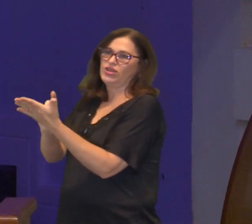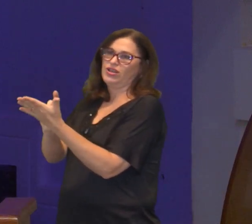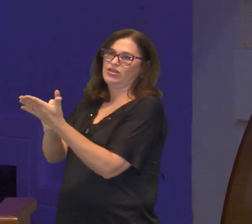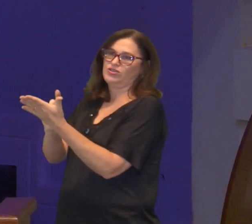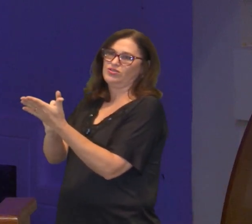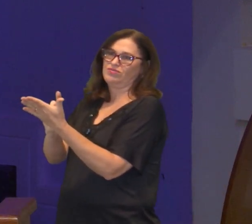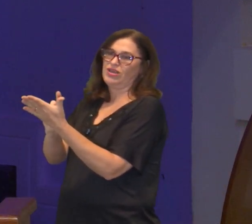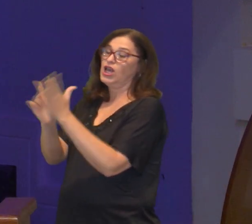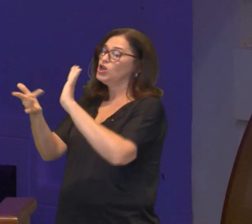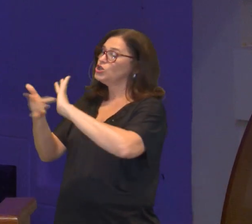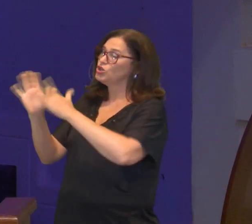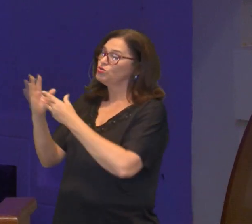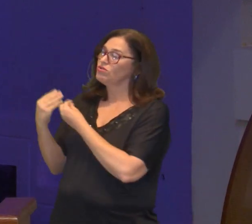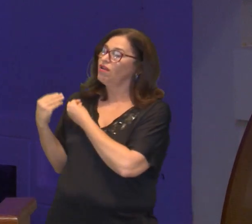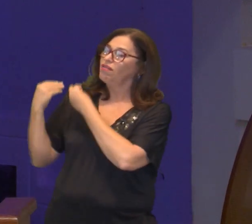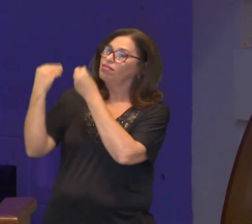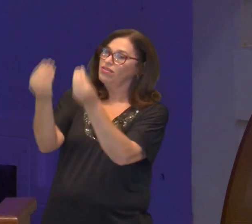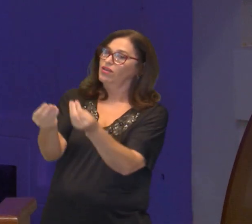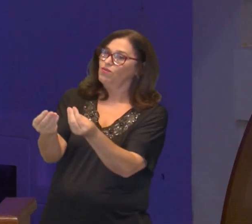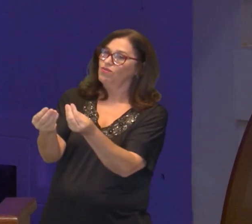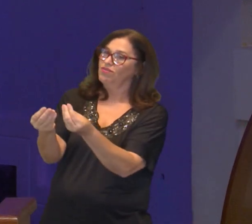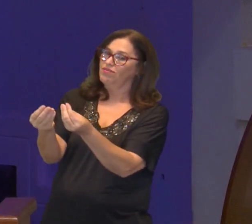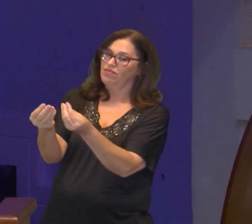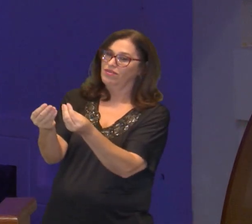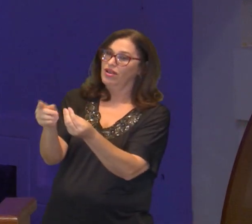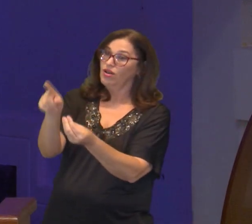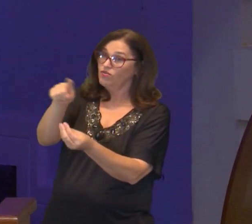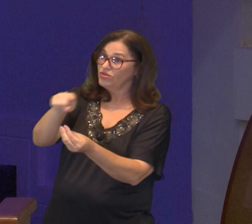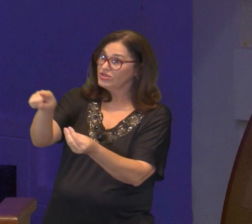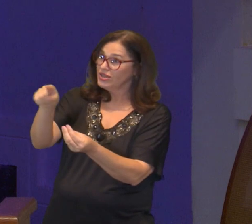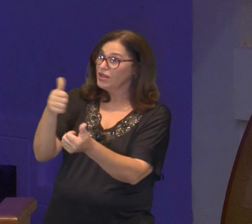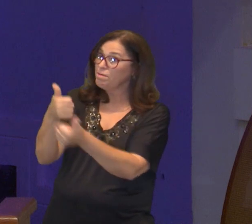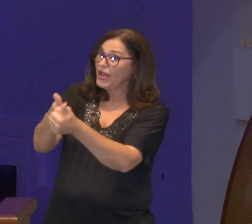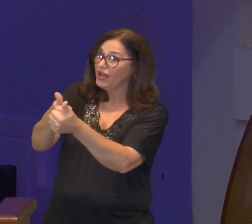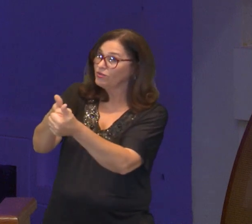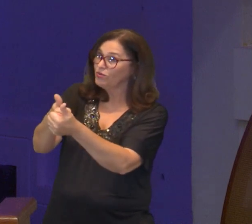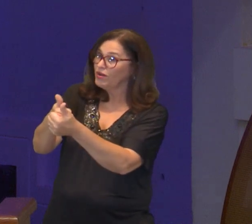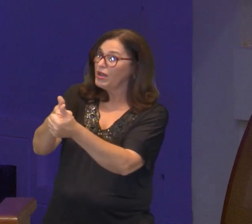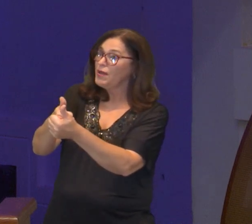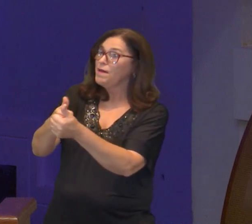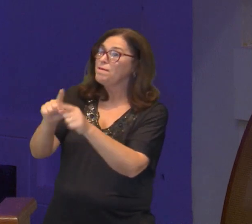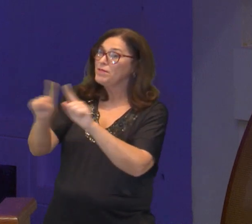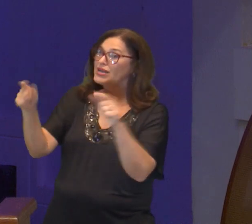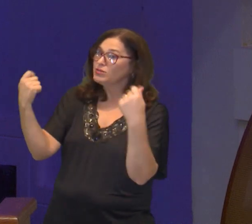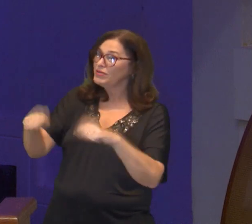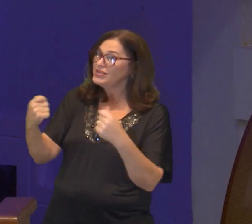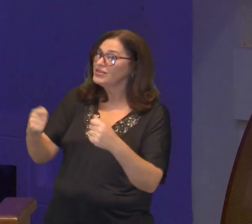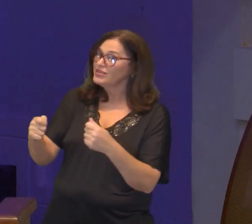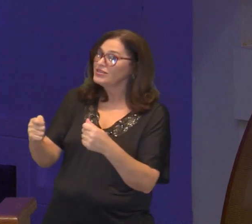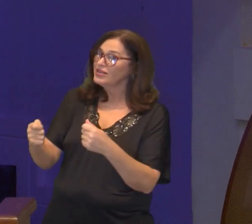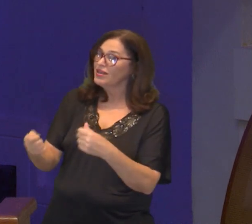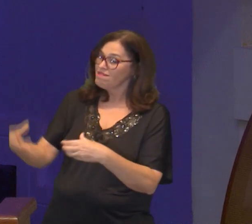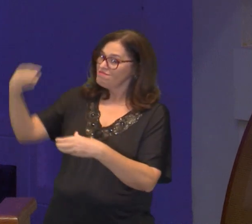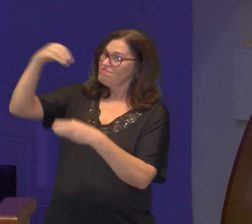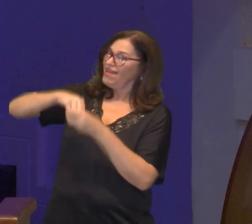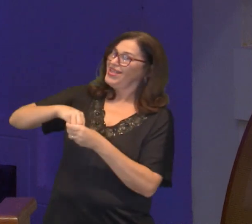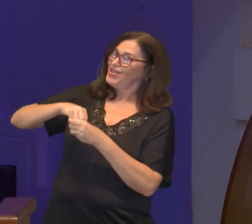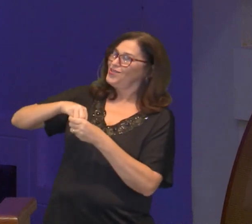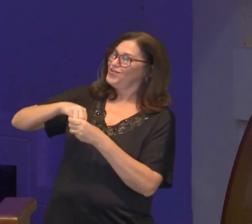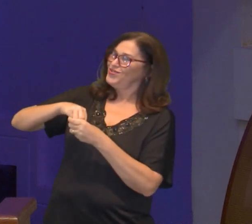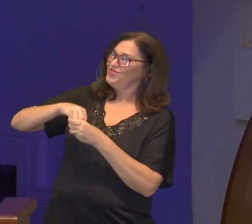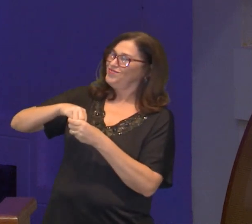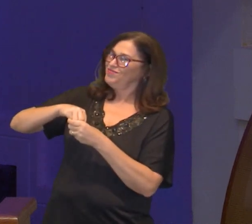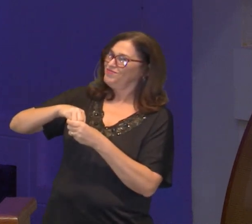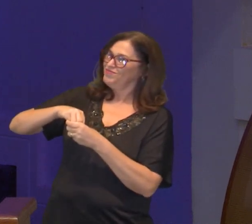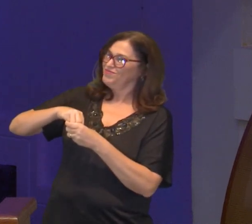oferece. Ele diz: você está perto, mas não continue perto.